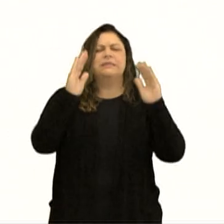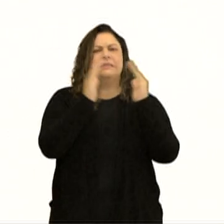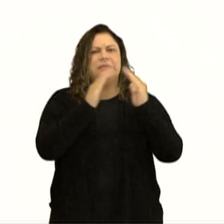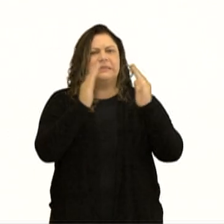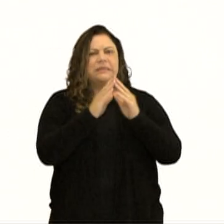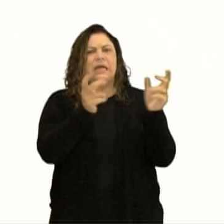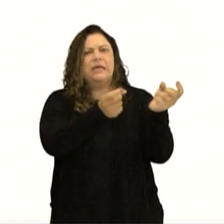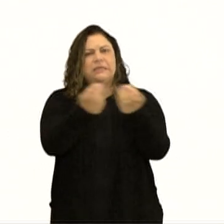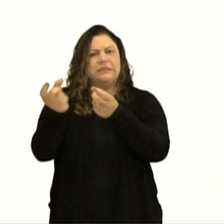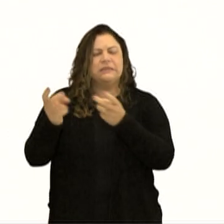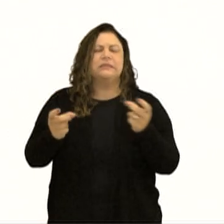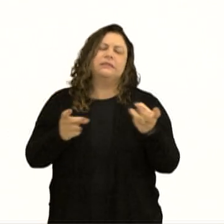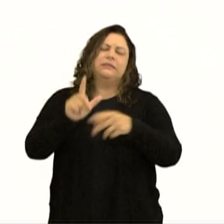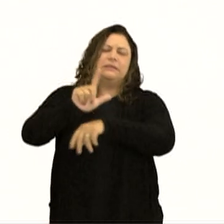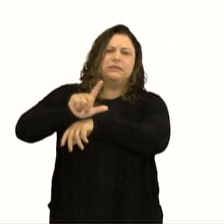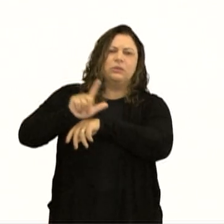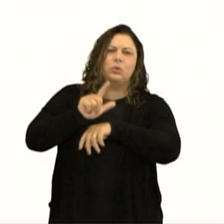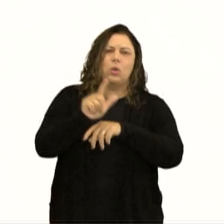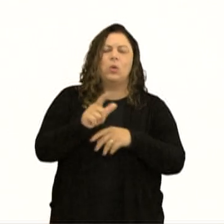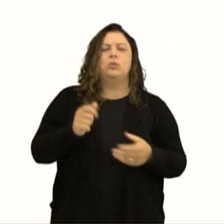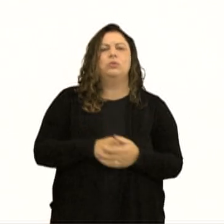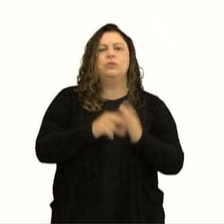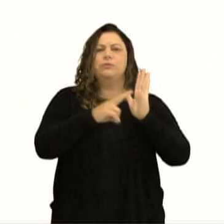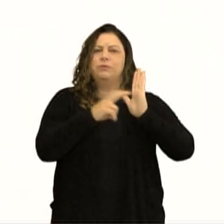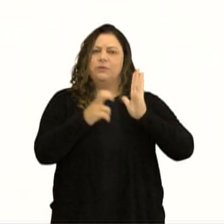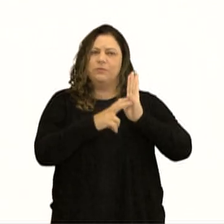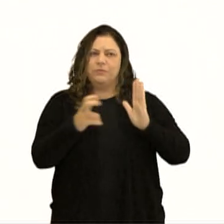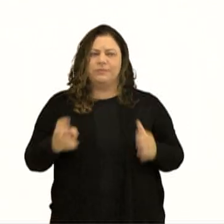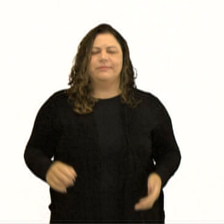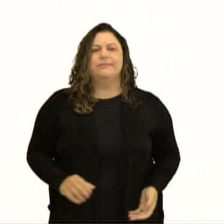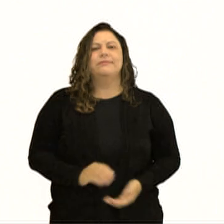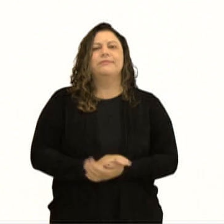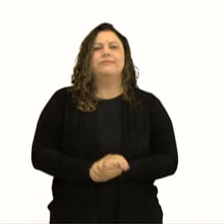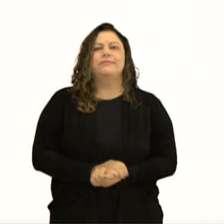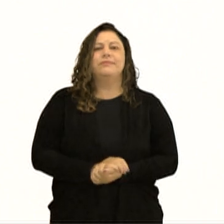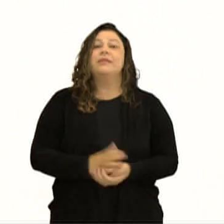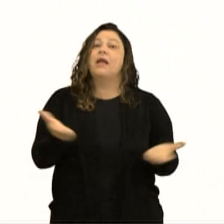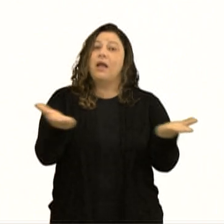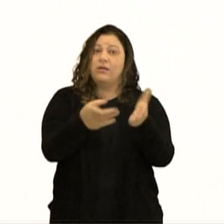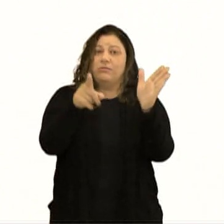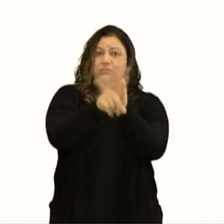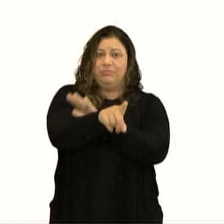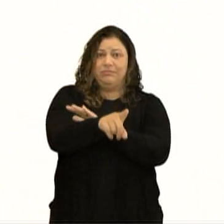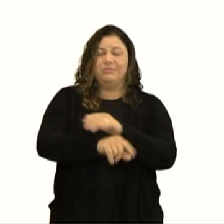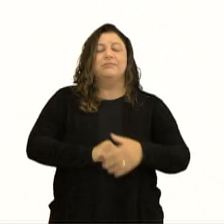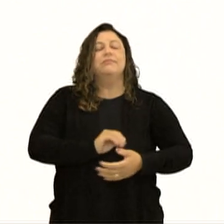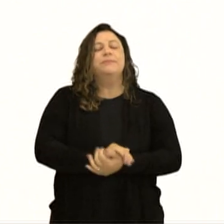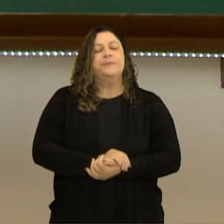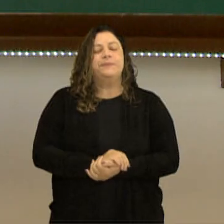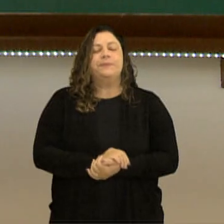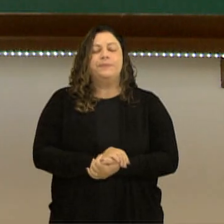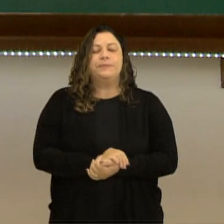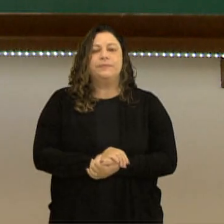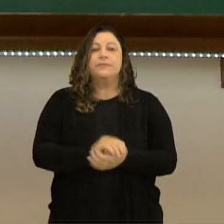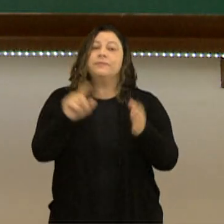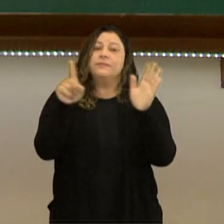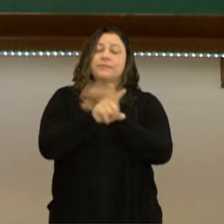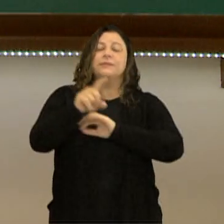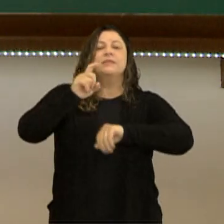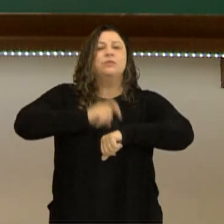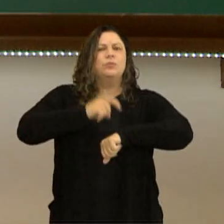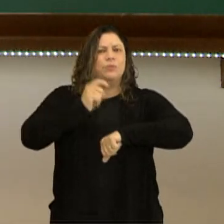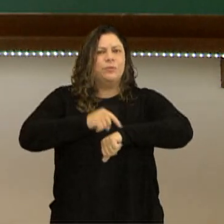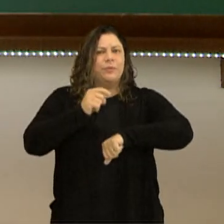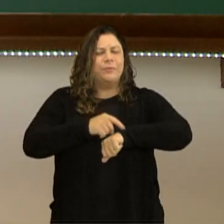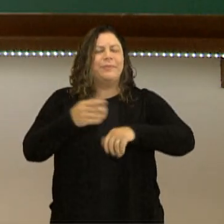comércios. Vocabuláriozinho referente a places and town. Vamos para o nosso quiz? Então, o quiz é aquele momentinho que a